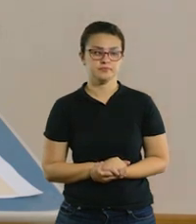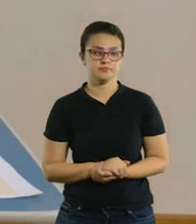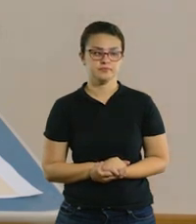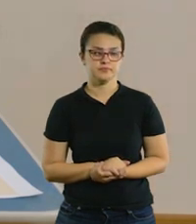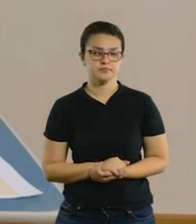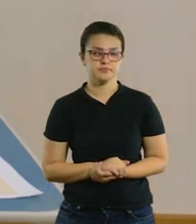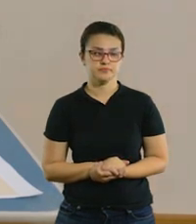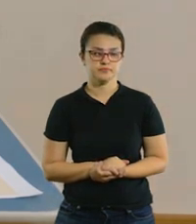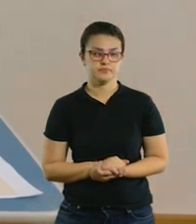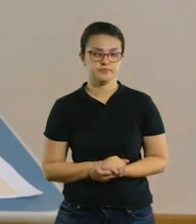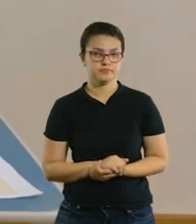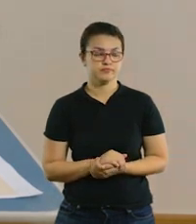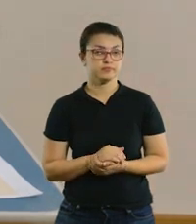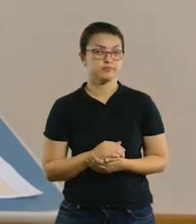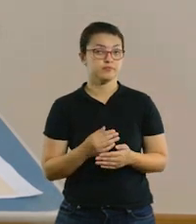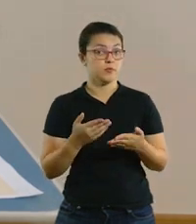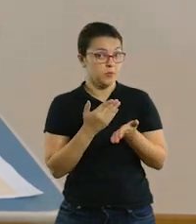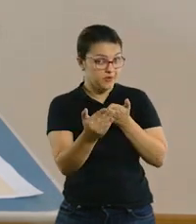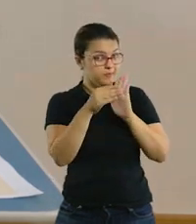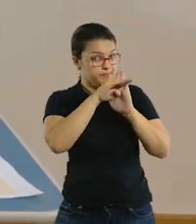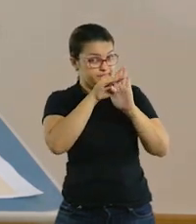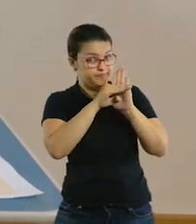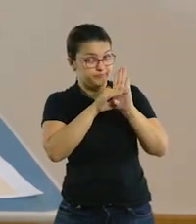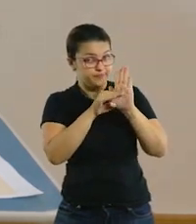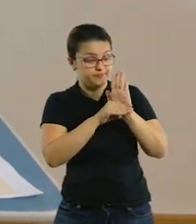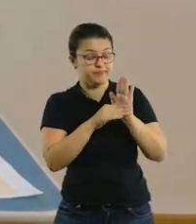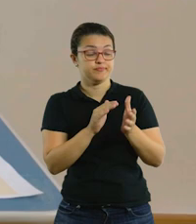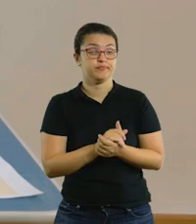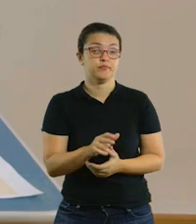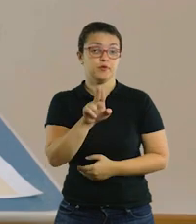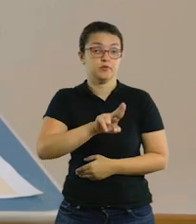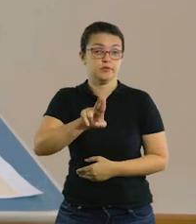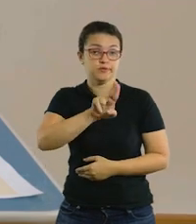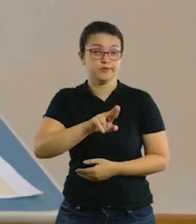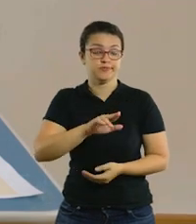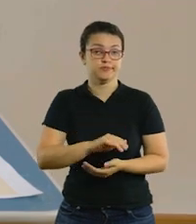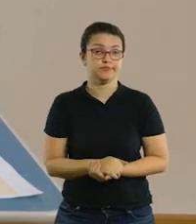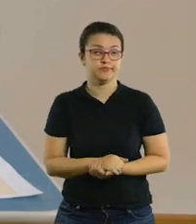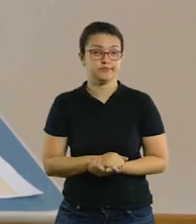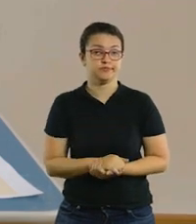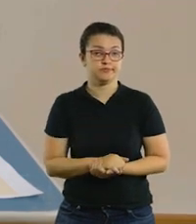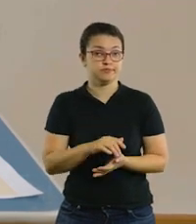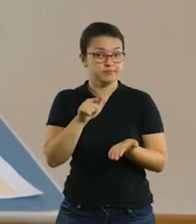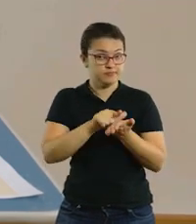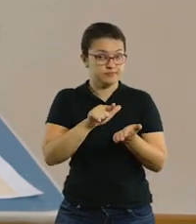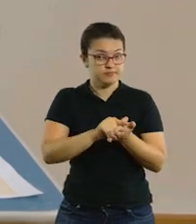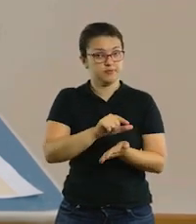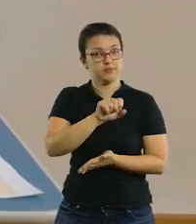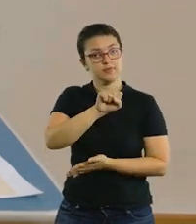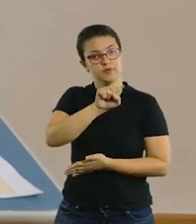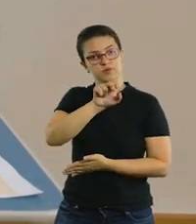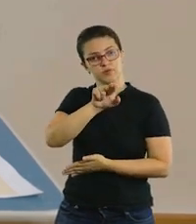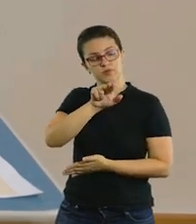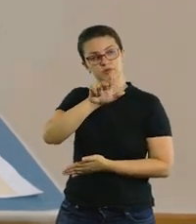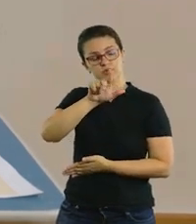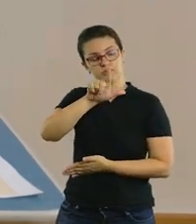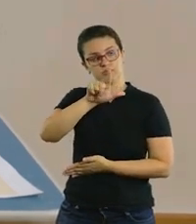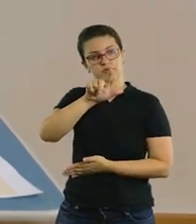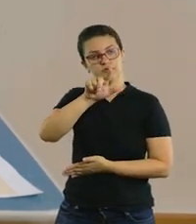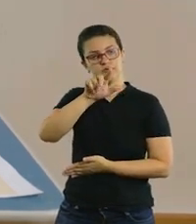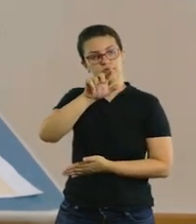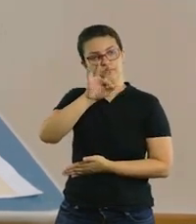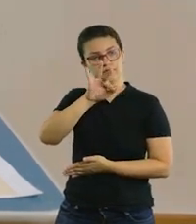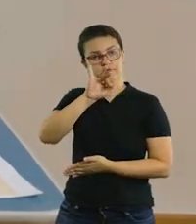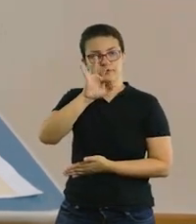Vamos ao passo a passo. Vocês vão precisar de papel sulfite e